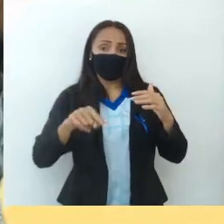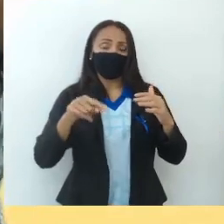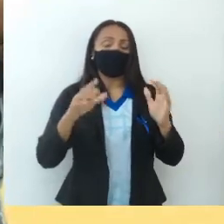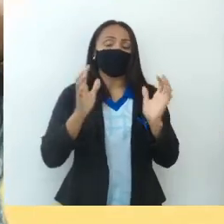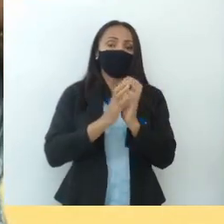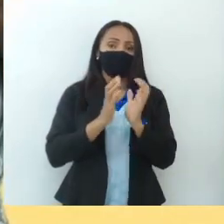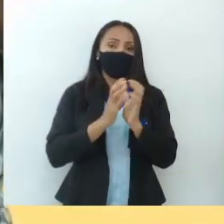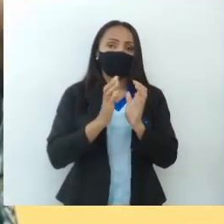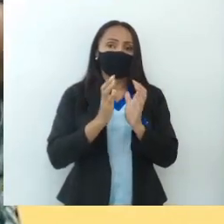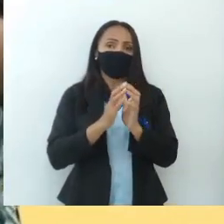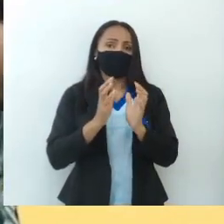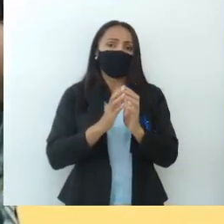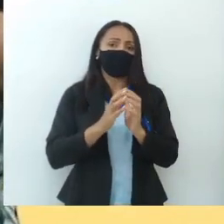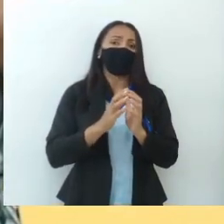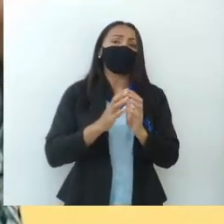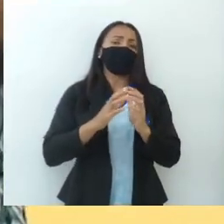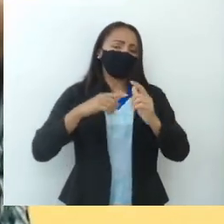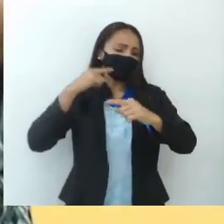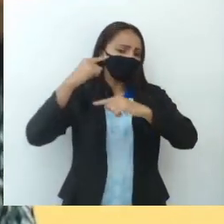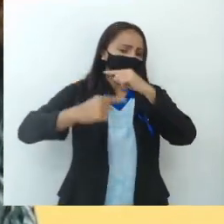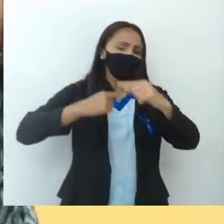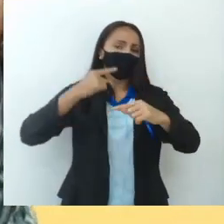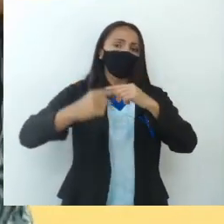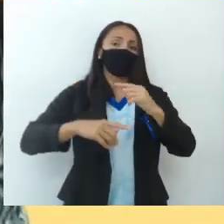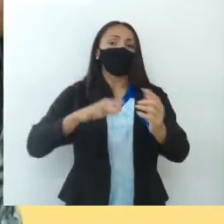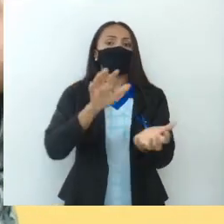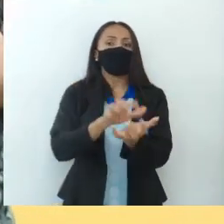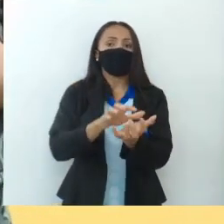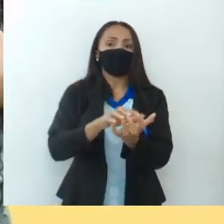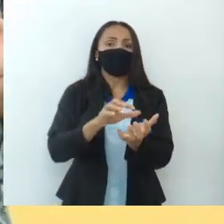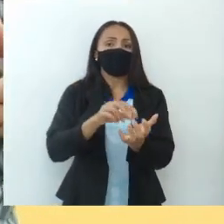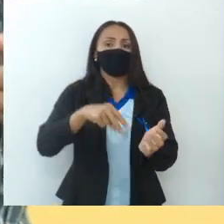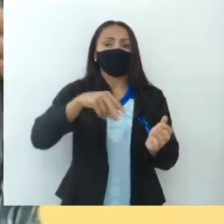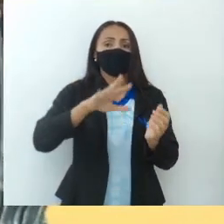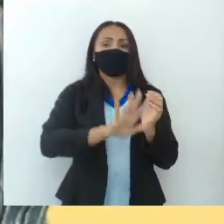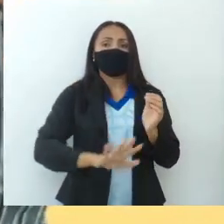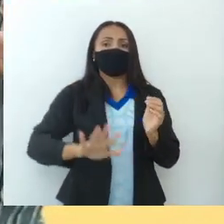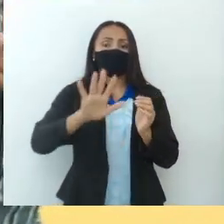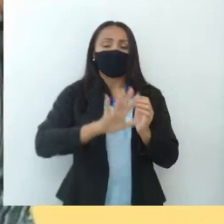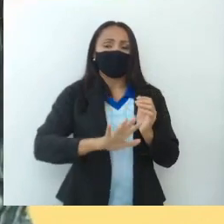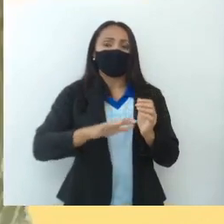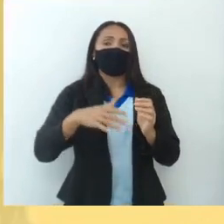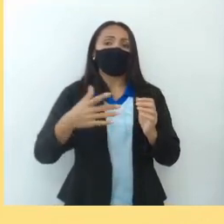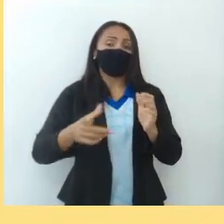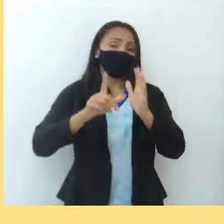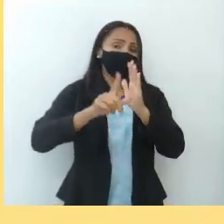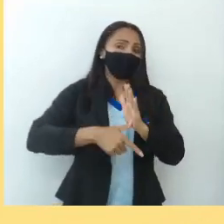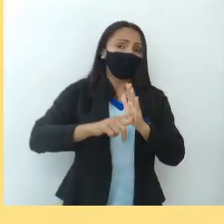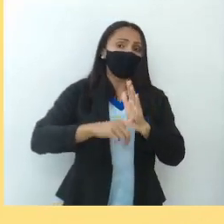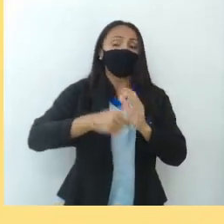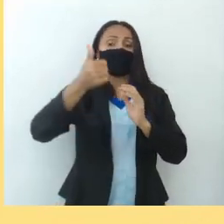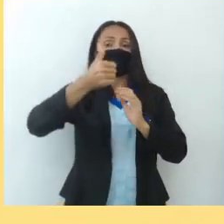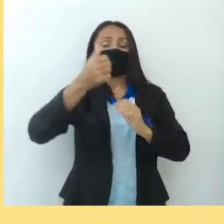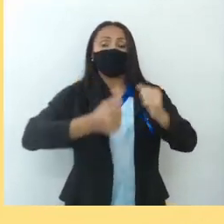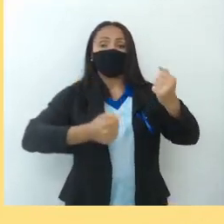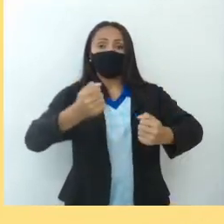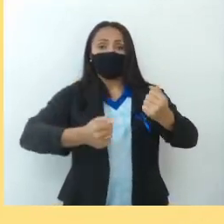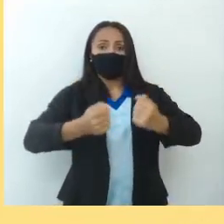primeiramente em São Paulo, depois Rio de Janeiro, e em Pernambuco, Nordeste, chegou com mais tardio. O que é que acontece? O primeiro automóvel que teve aqui em